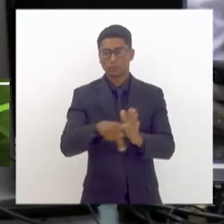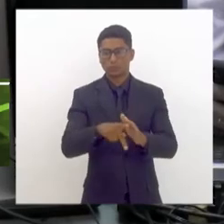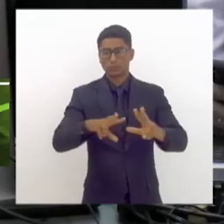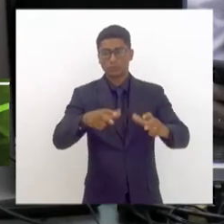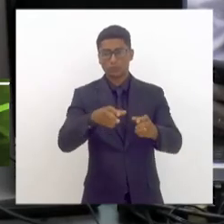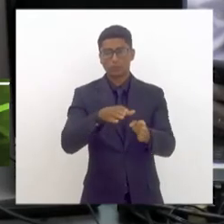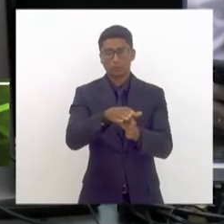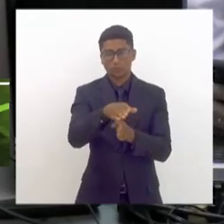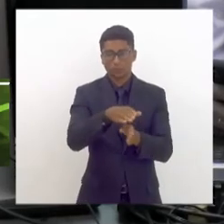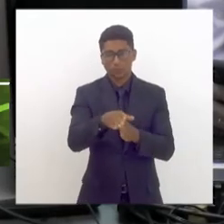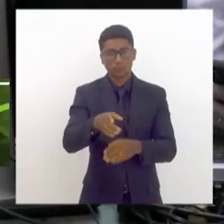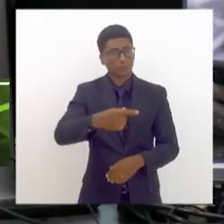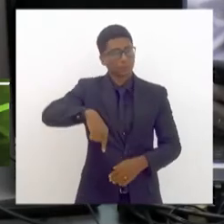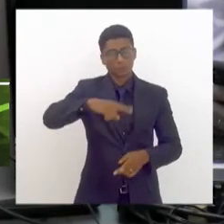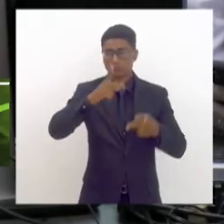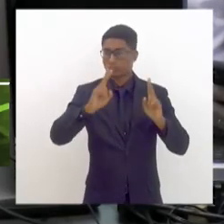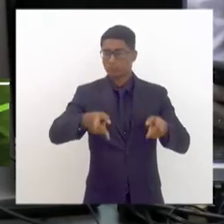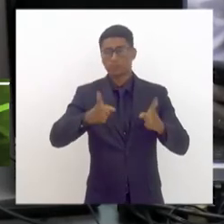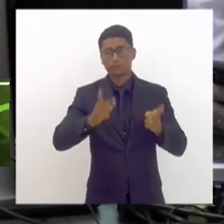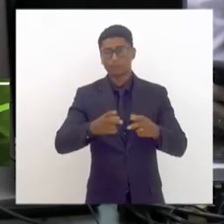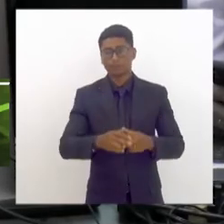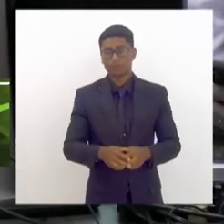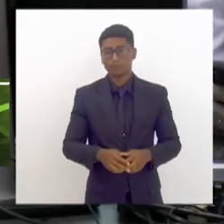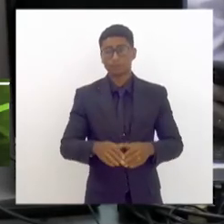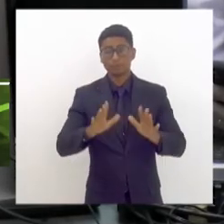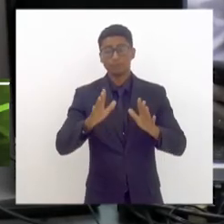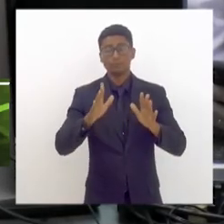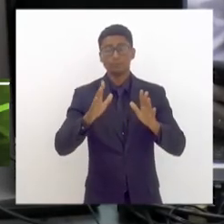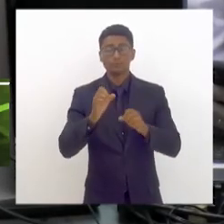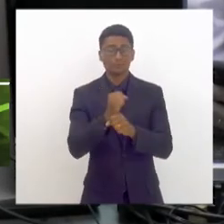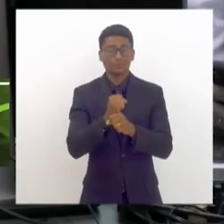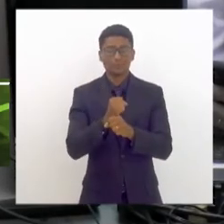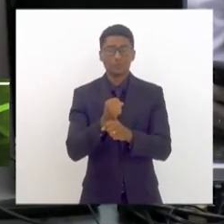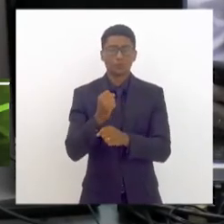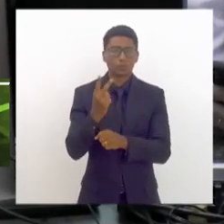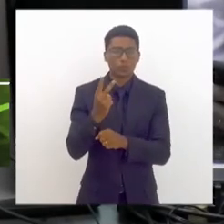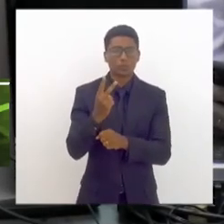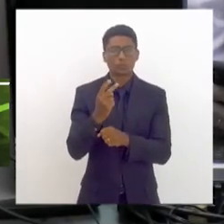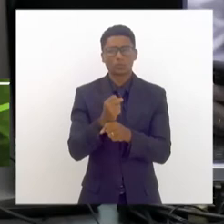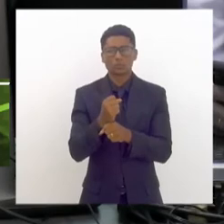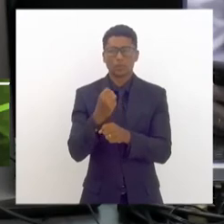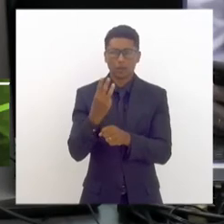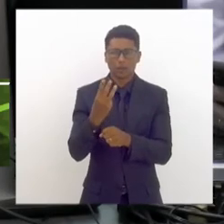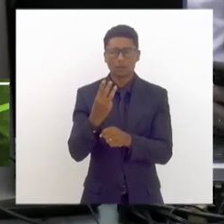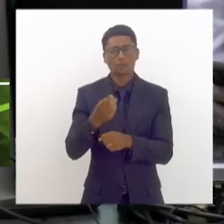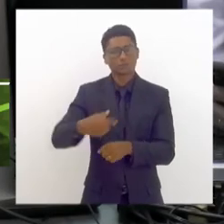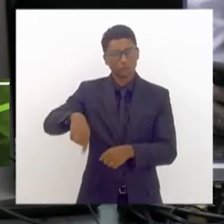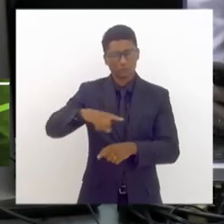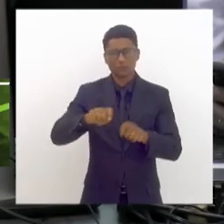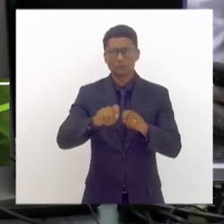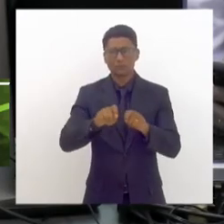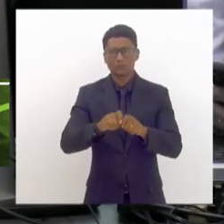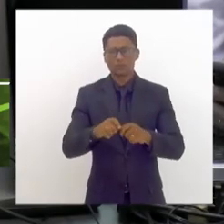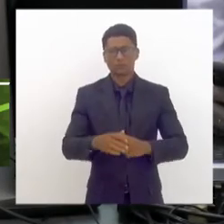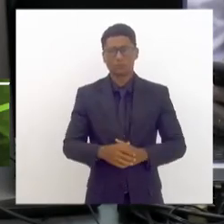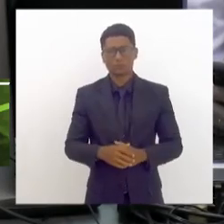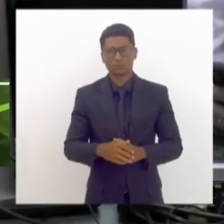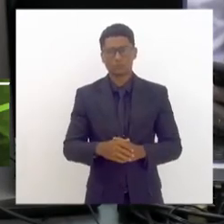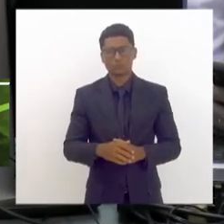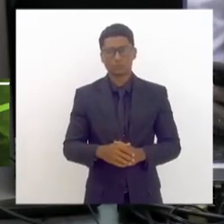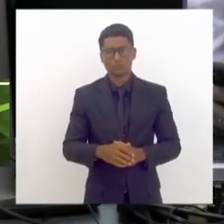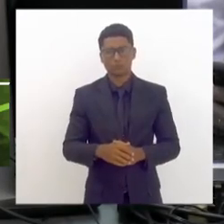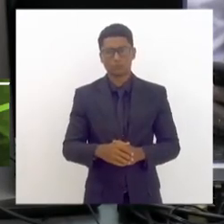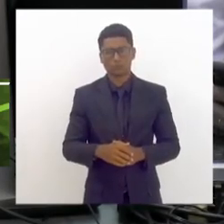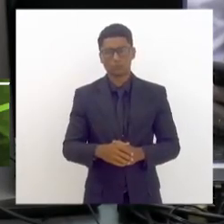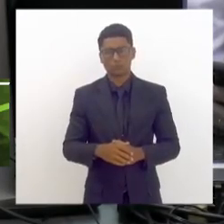E a gente faz sempre, né? O Alessandro falou, mas já tem uns 2 ou 3 anos que a gente faz, porque a gente tem aqui... Eu nem disputo muito, acho que o Flávio também não